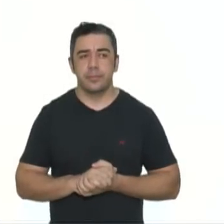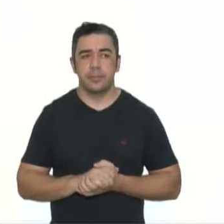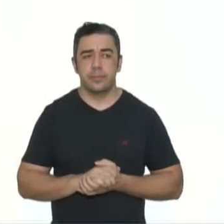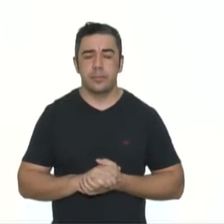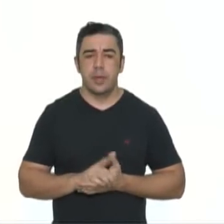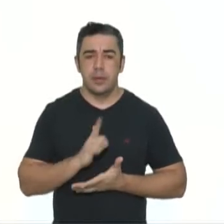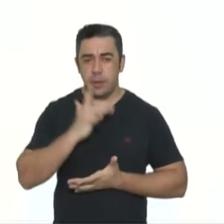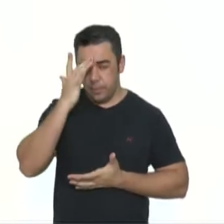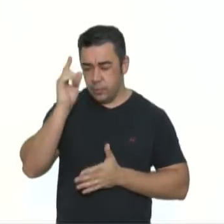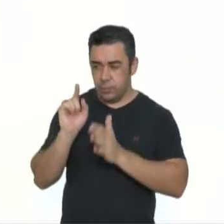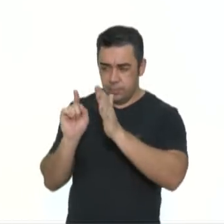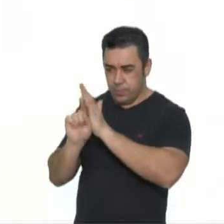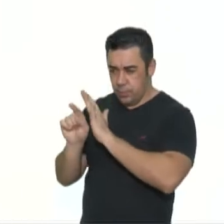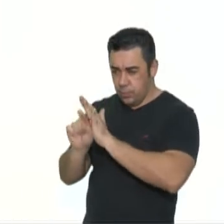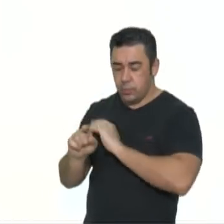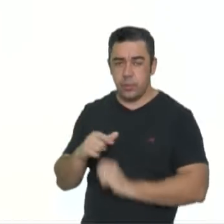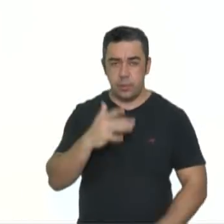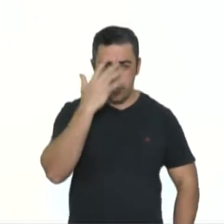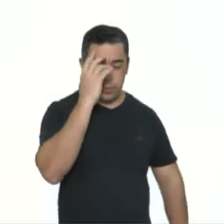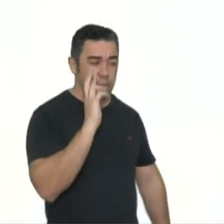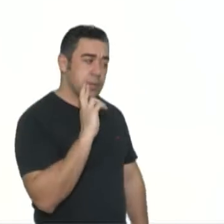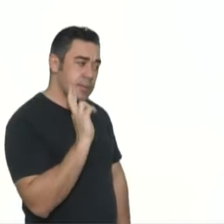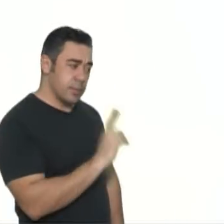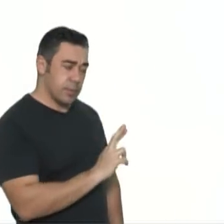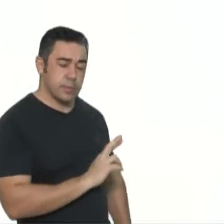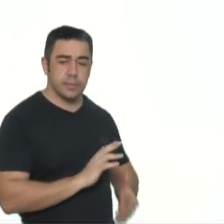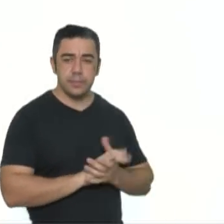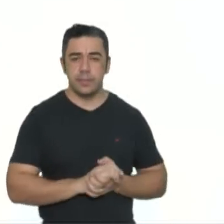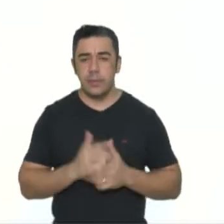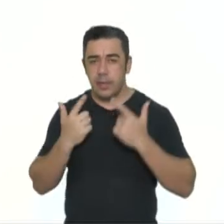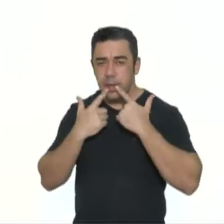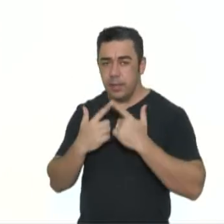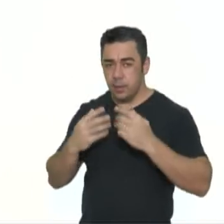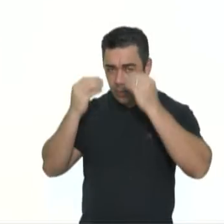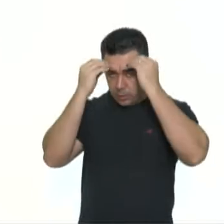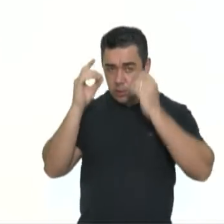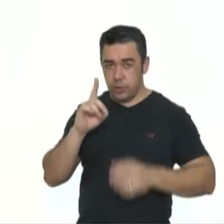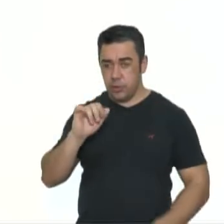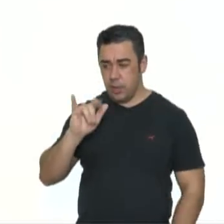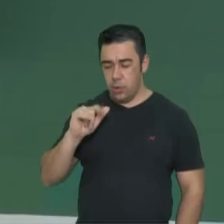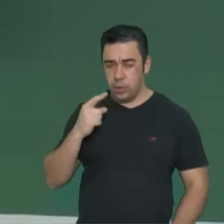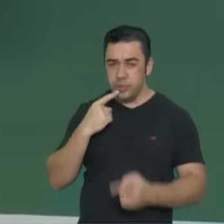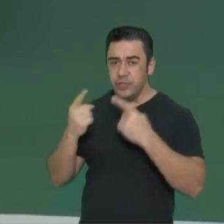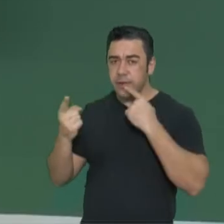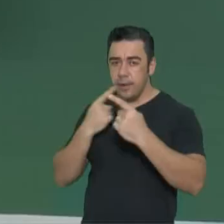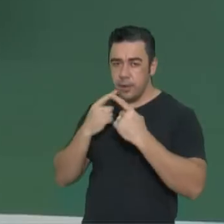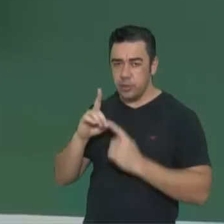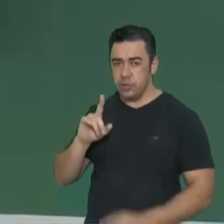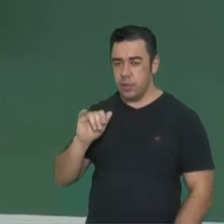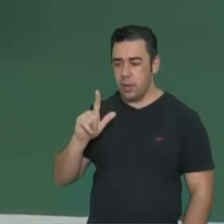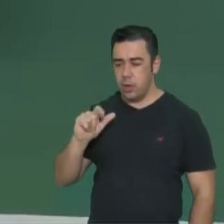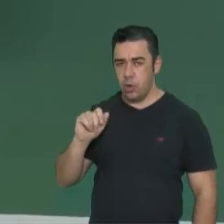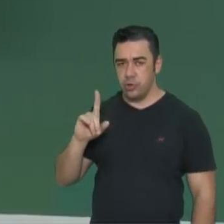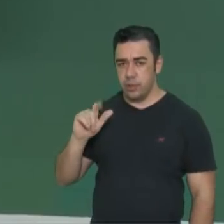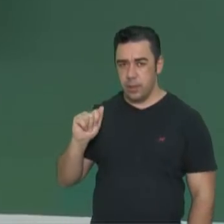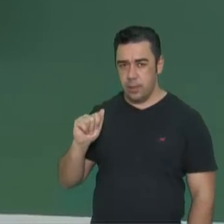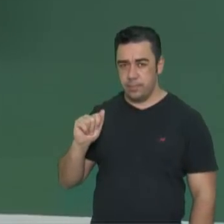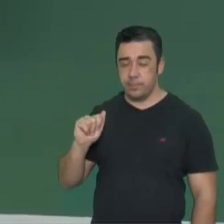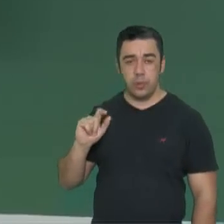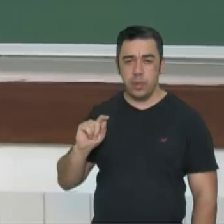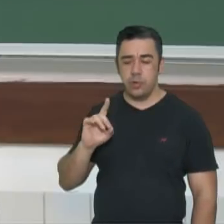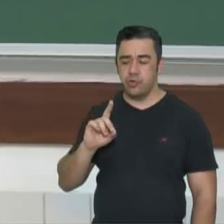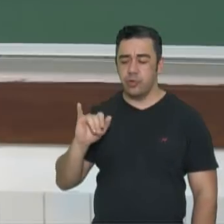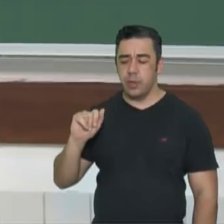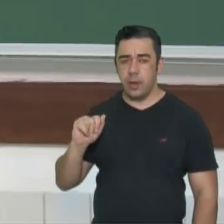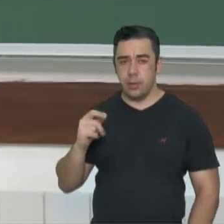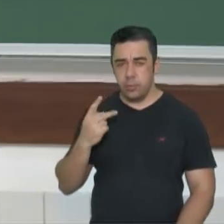Presença do entrevistador e do entrevistado. Linguagem dialógica e oral, óbvio, dialógica, lembra do dia, meus amigos? Ó, dia quer dizer